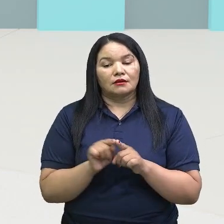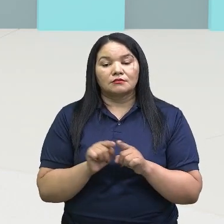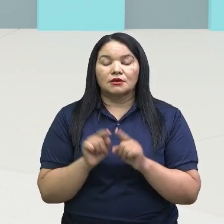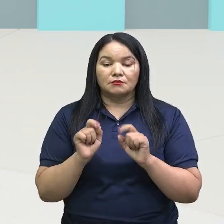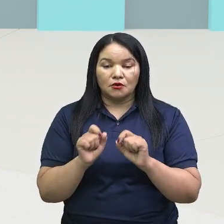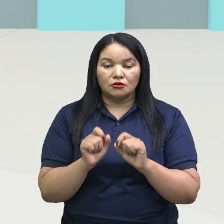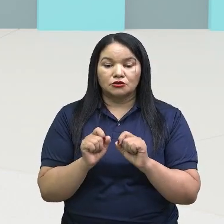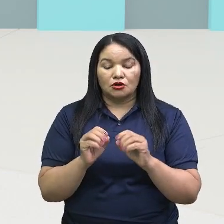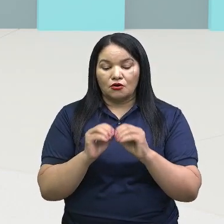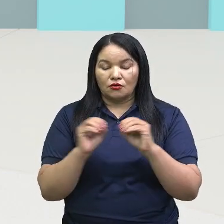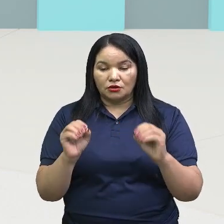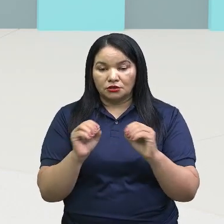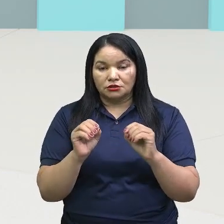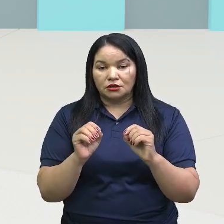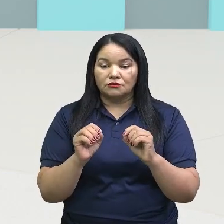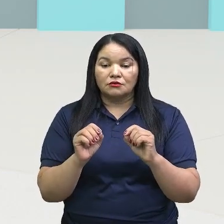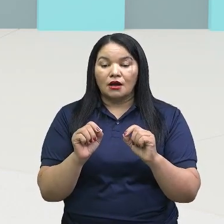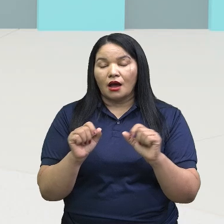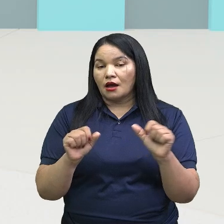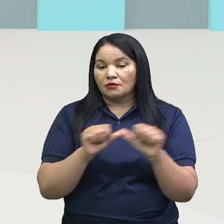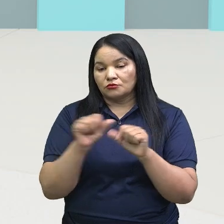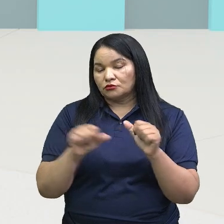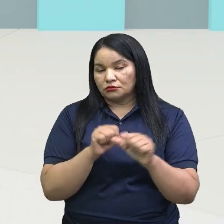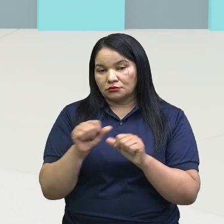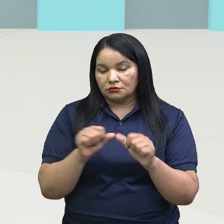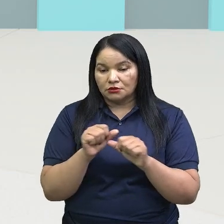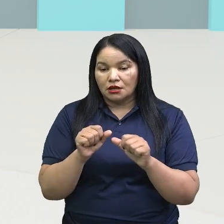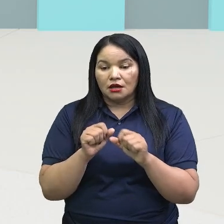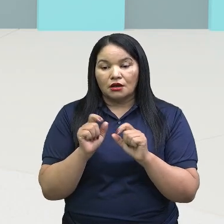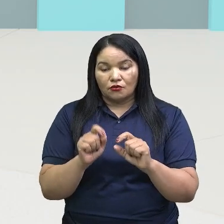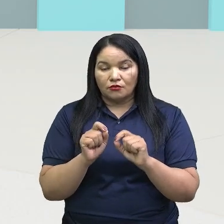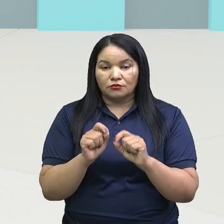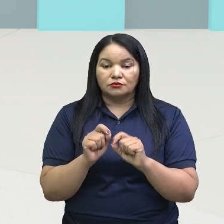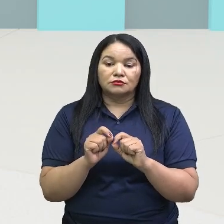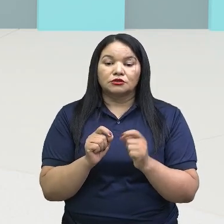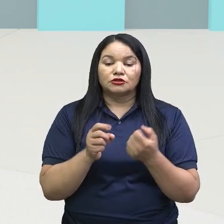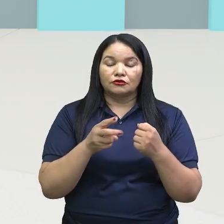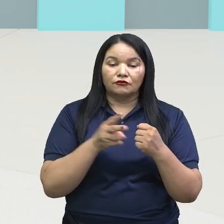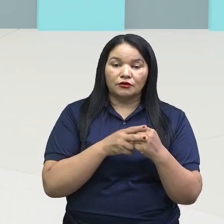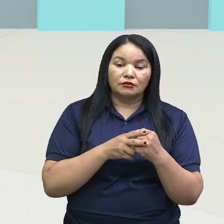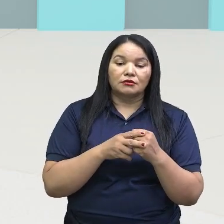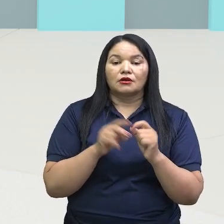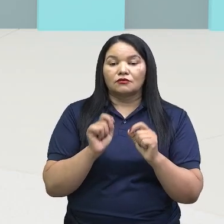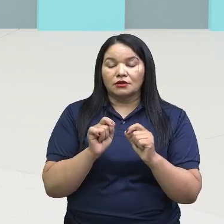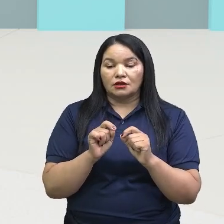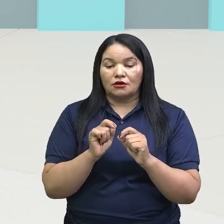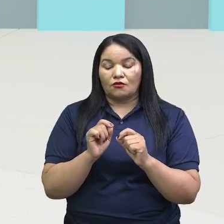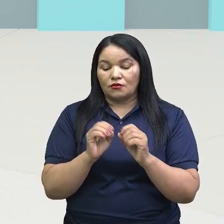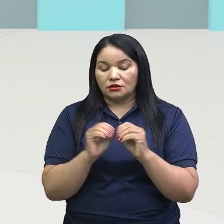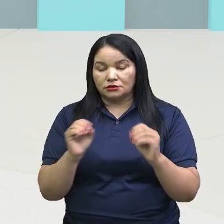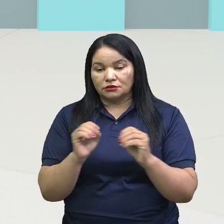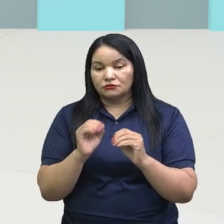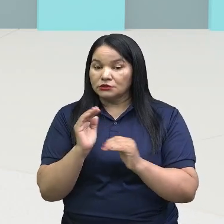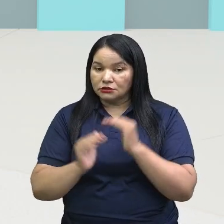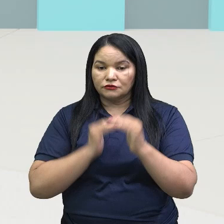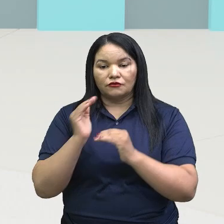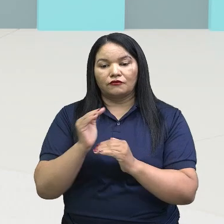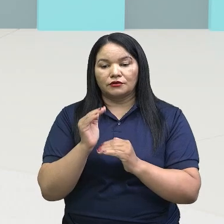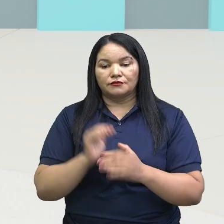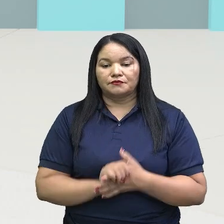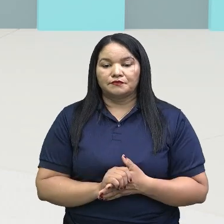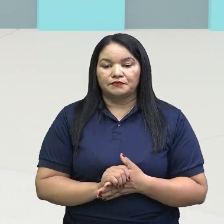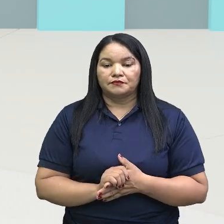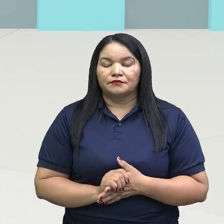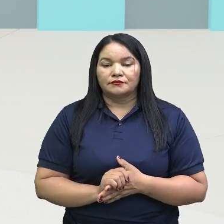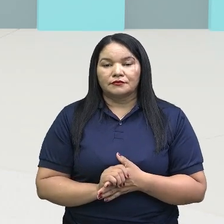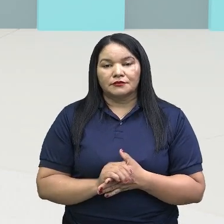a reversão da temporal reduzida de particípio em uma desenvolvida. Então, isso aqui é